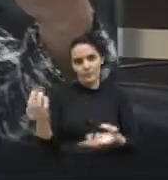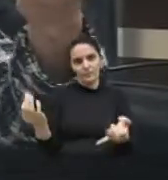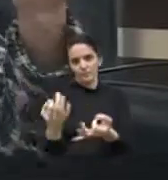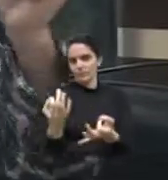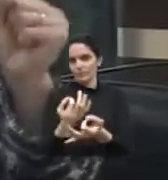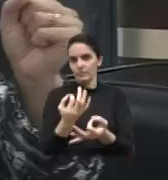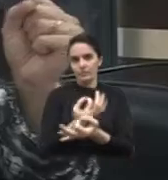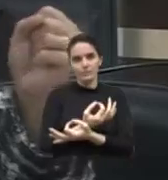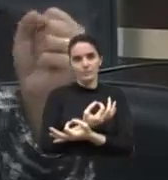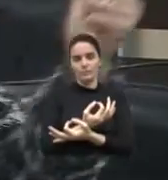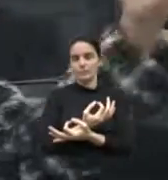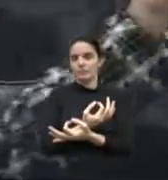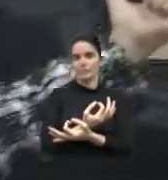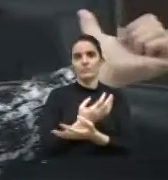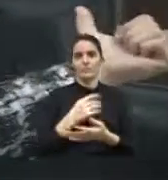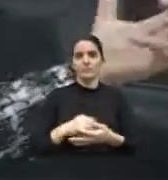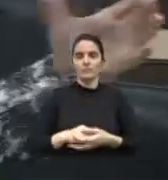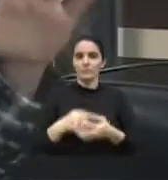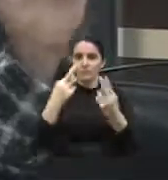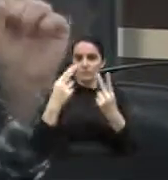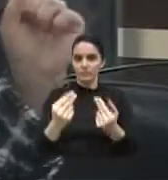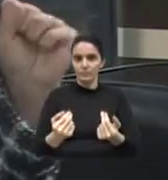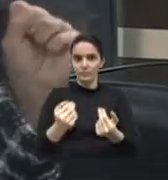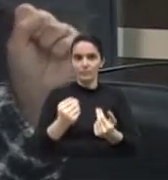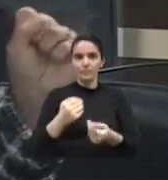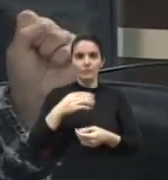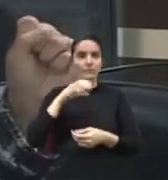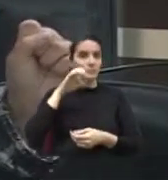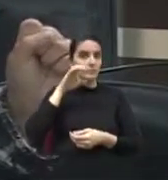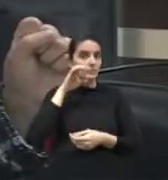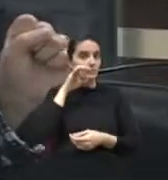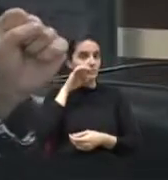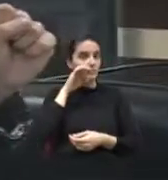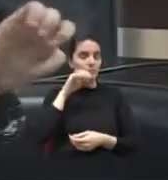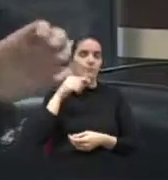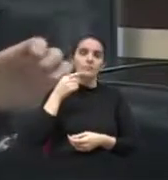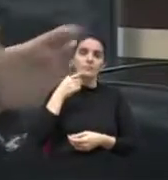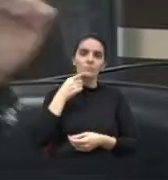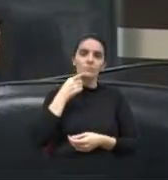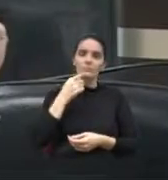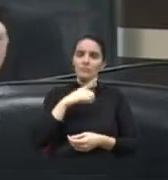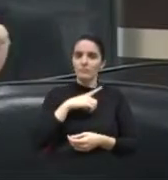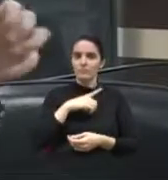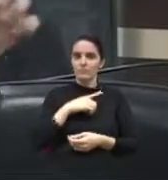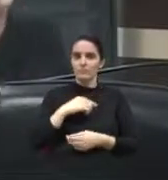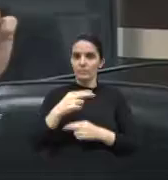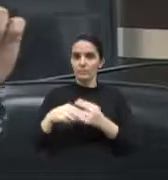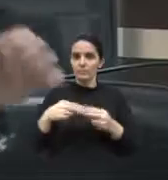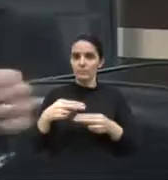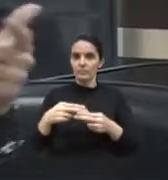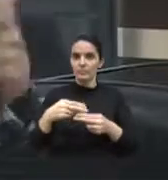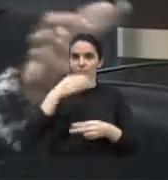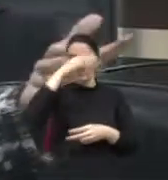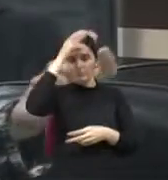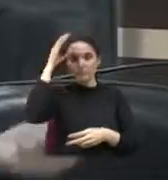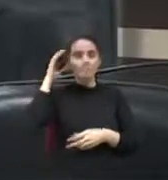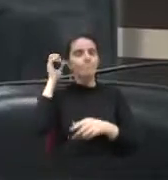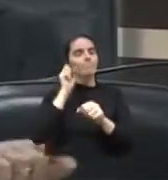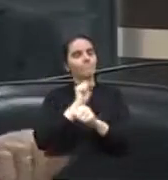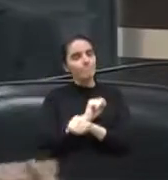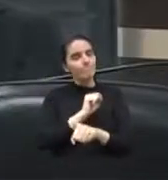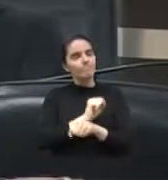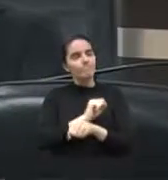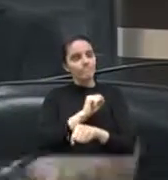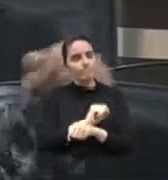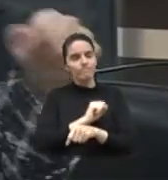como o que a vereadora Constância e o vereador Cleiton receberam. Então, nesse sentido, eu estou aguardando e estou fazendo um